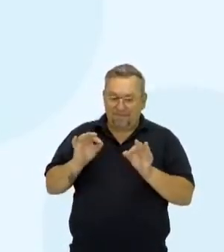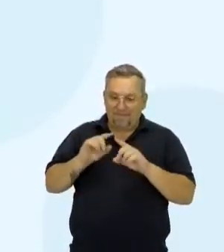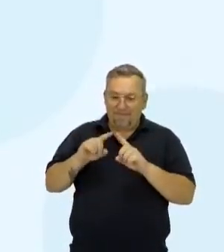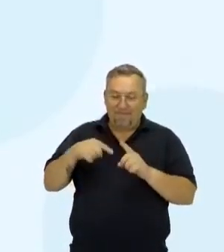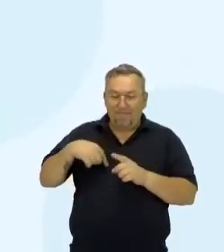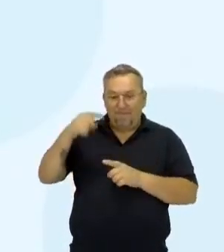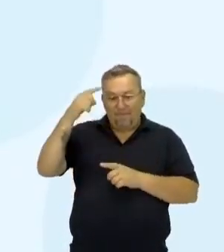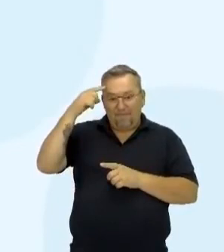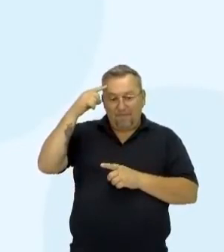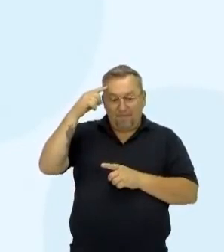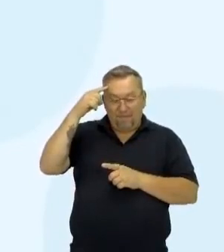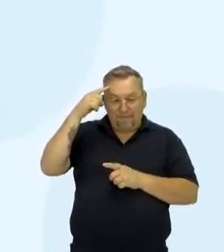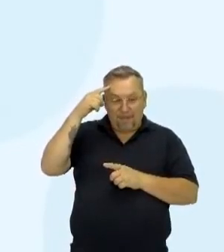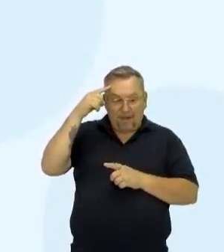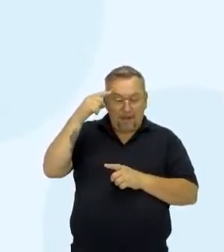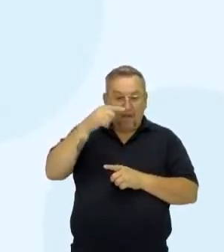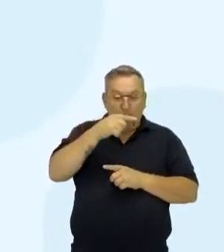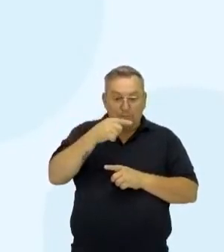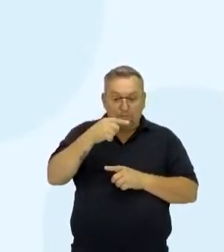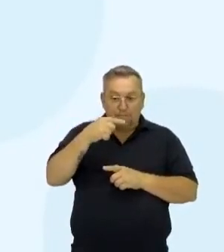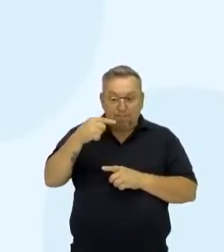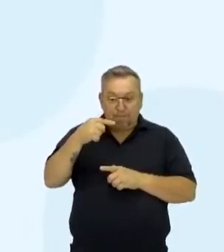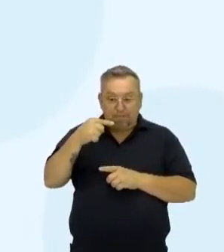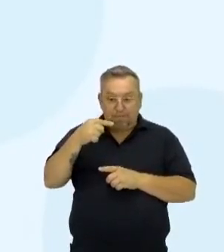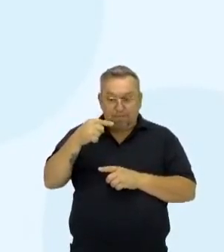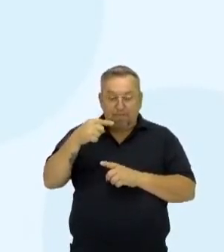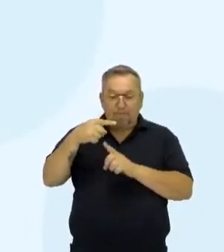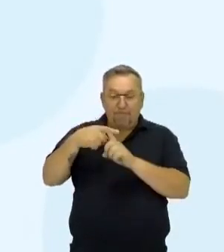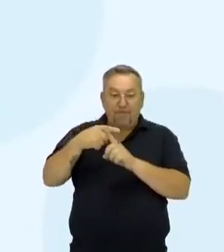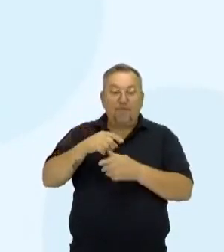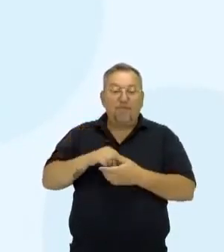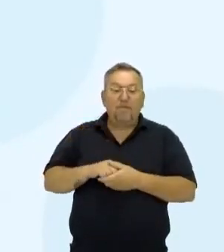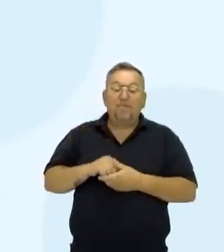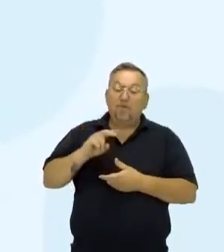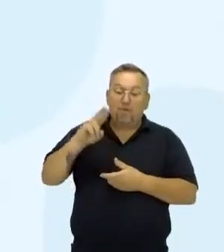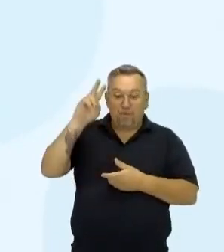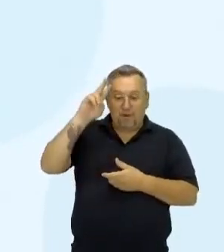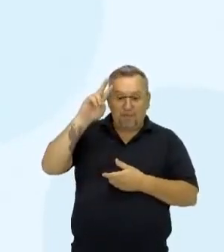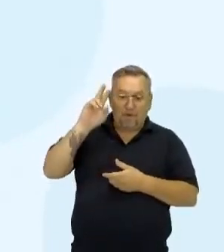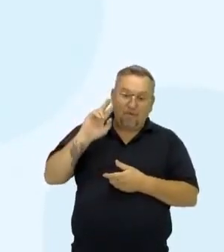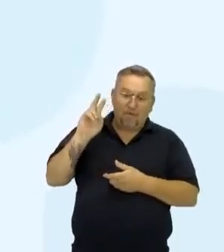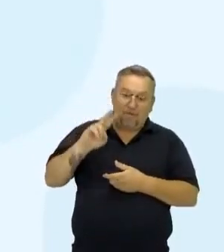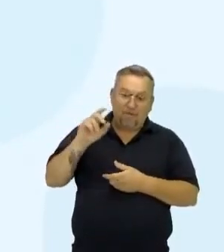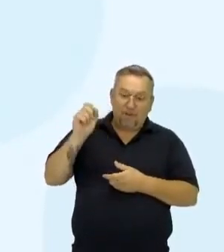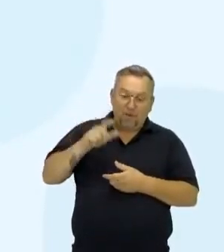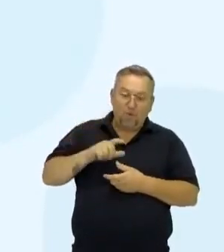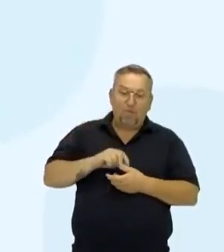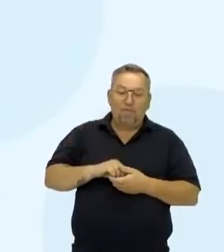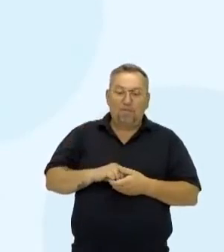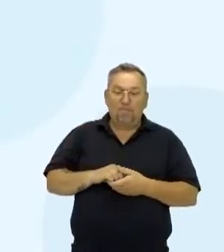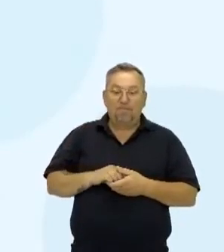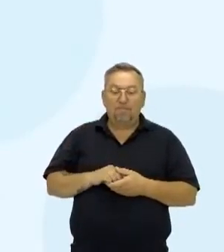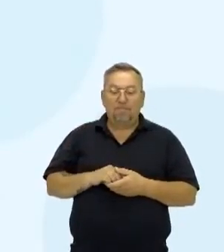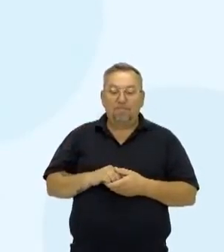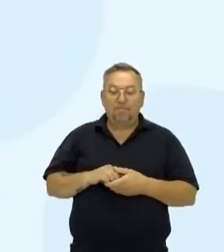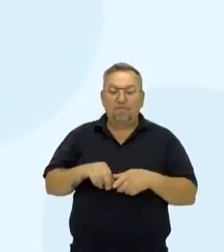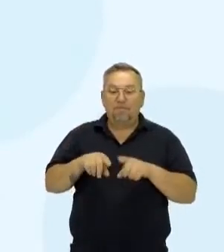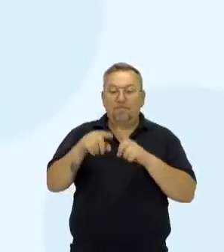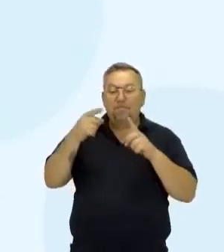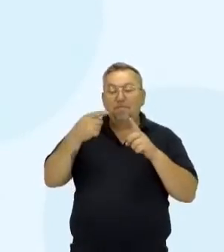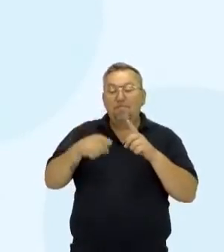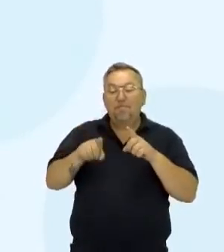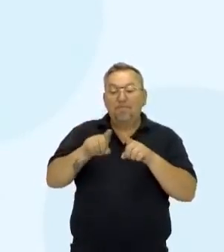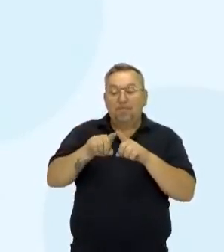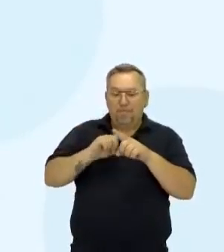ideia de sinais iguais, ele é positivo. Então, só para elencar ali, ele vai ficar azul. E aí, na última, né,